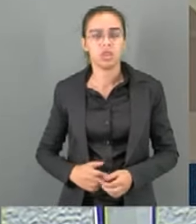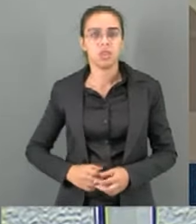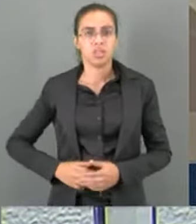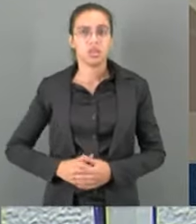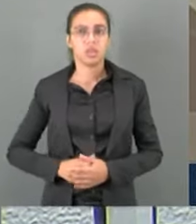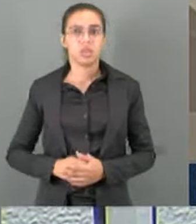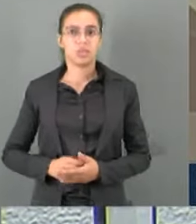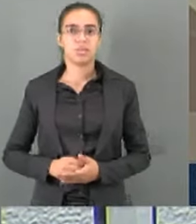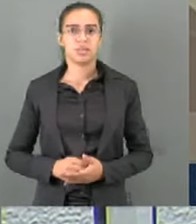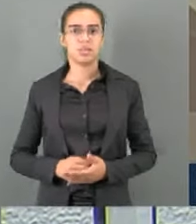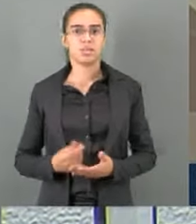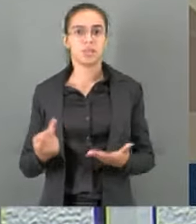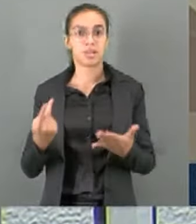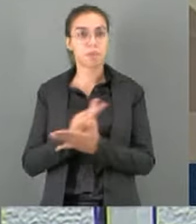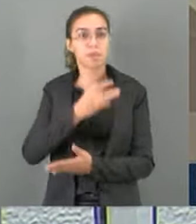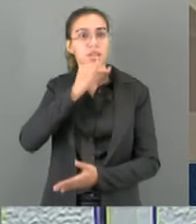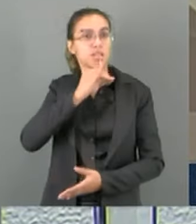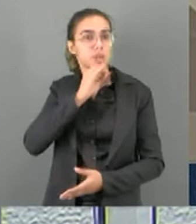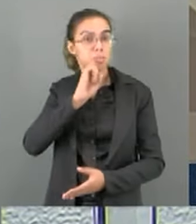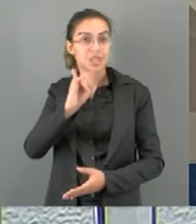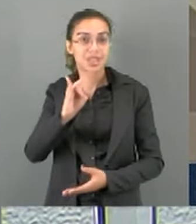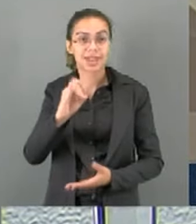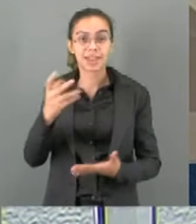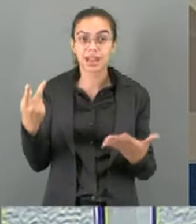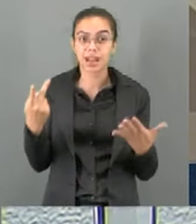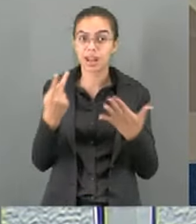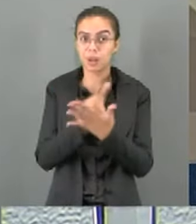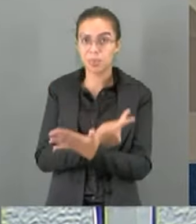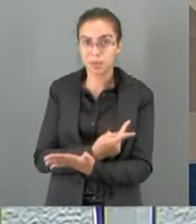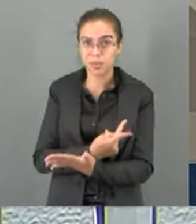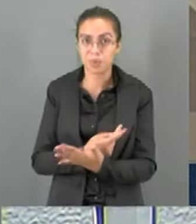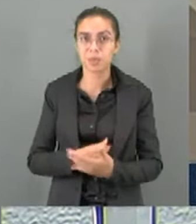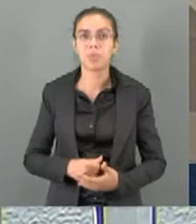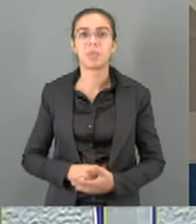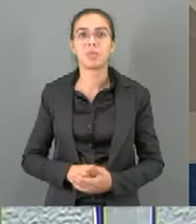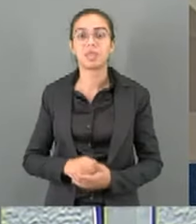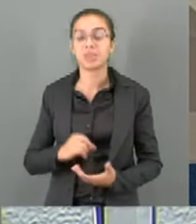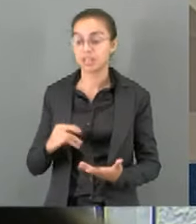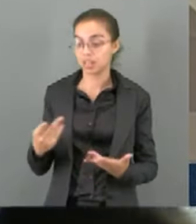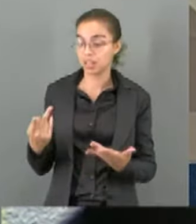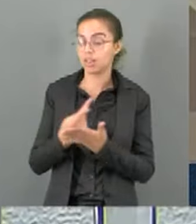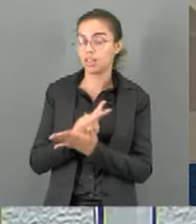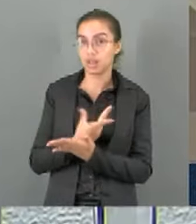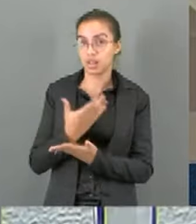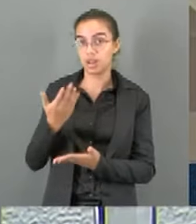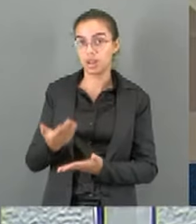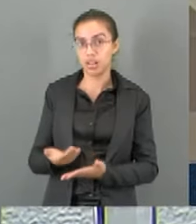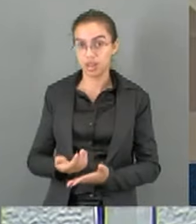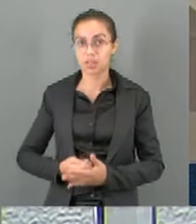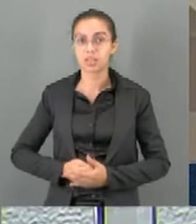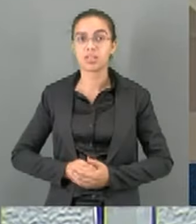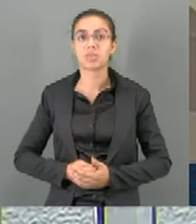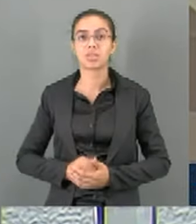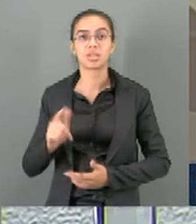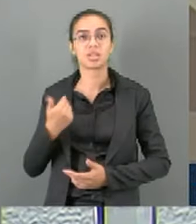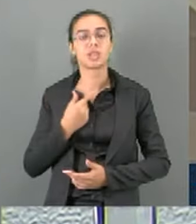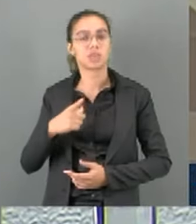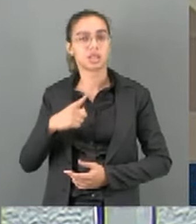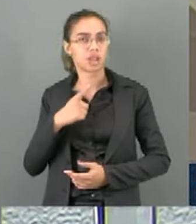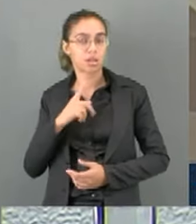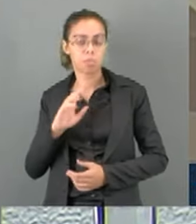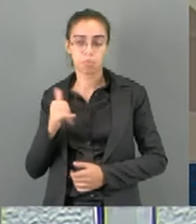só um efeito assim, só com esse caso, o que pode acontecer? Se o fato se torna típico, nós temos no primeiro